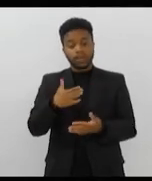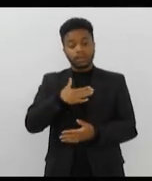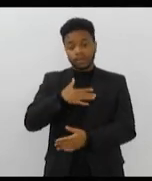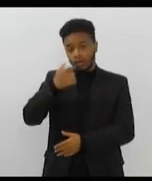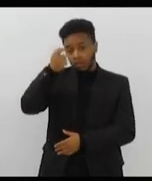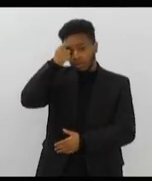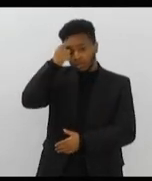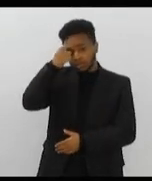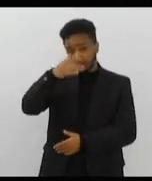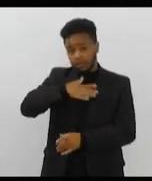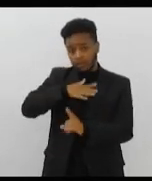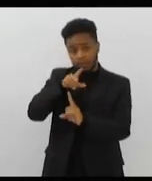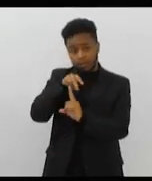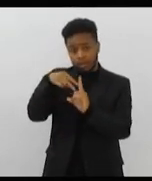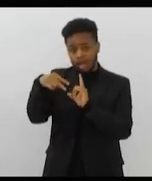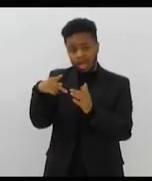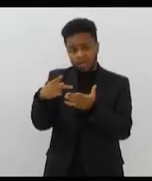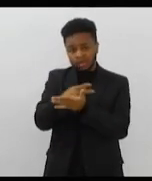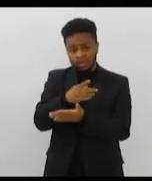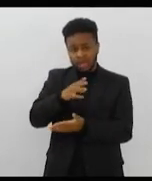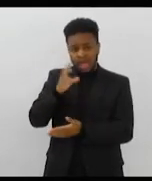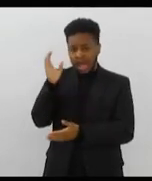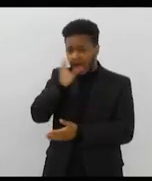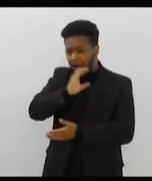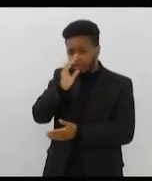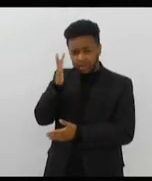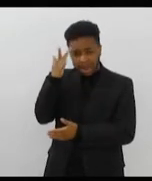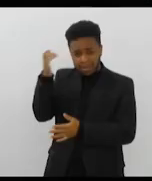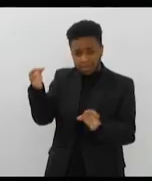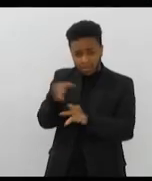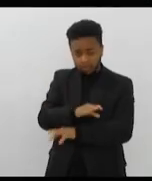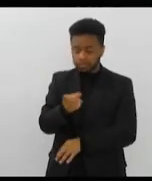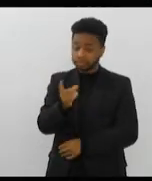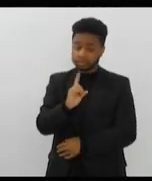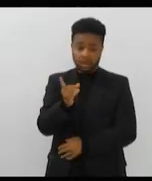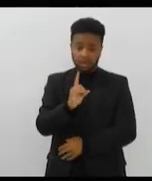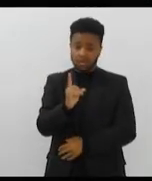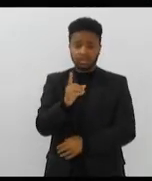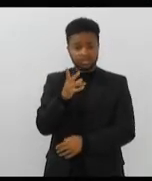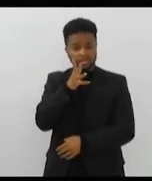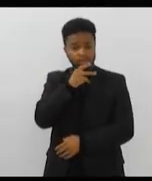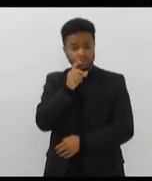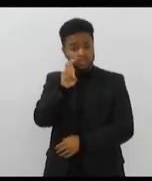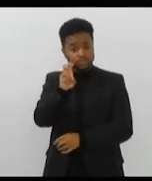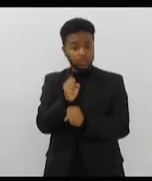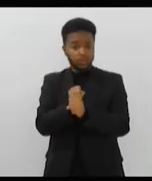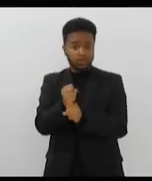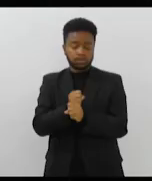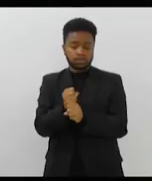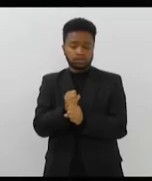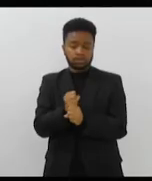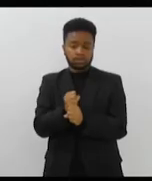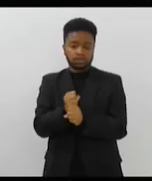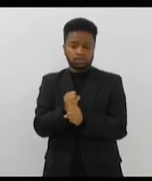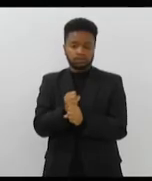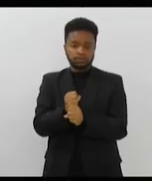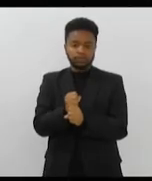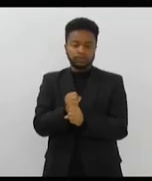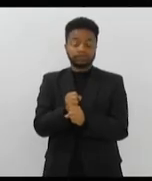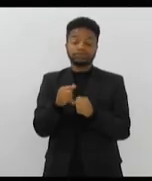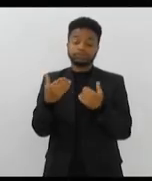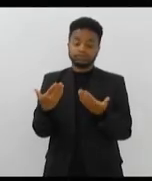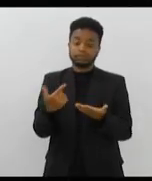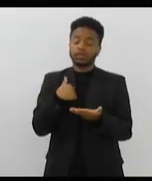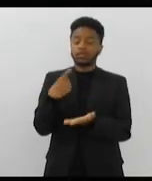conscientização não se deu em 15 segundos, não, senhor presidente. Foi 5 anos para isso. E eu